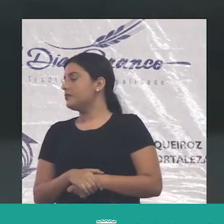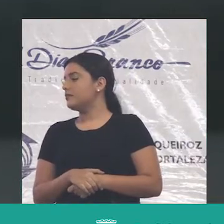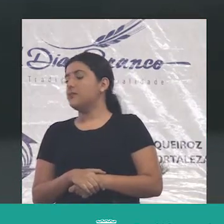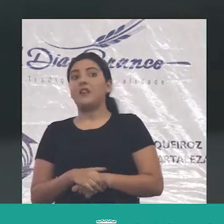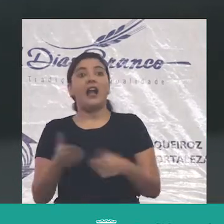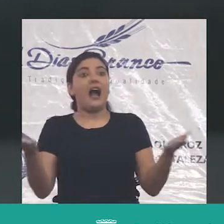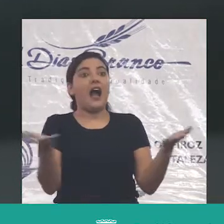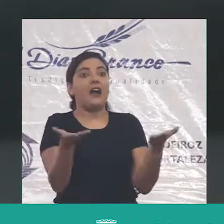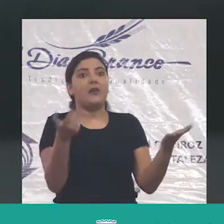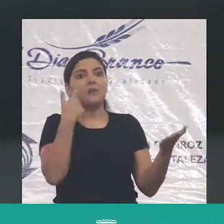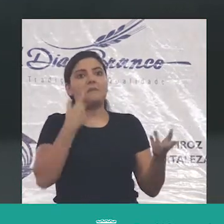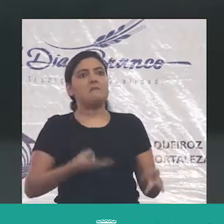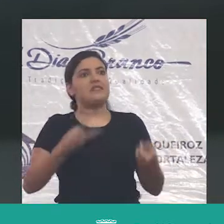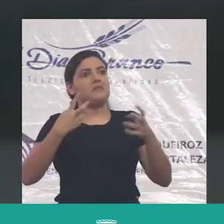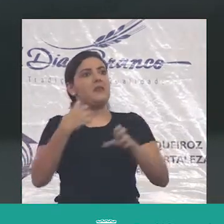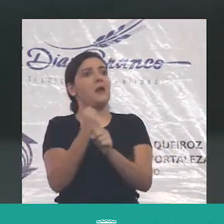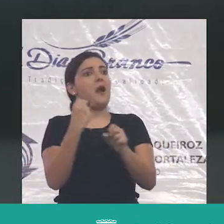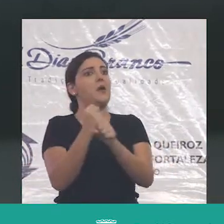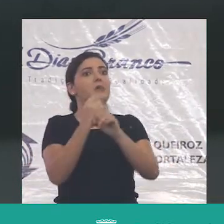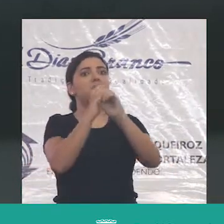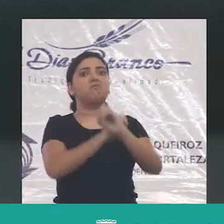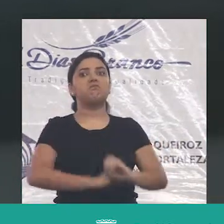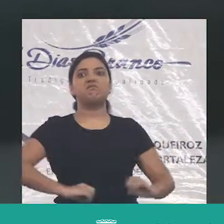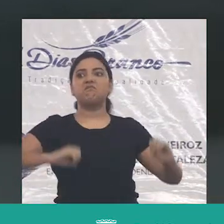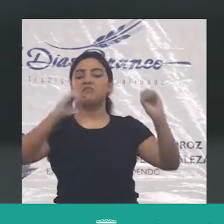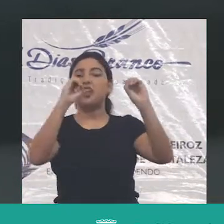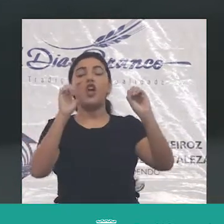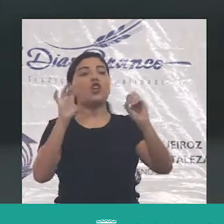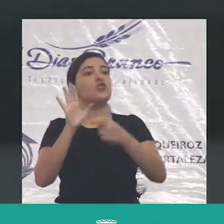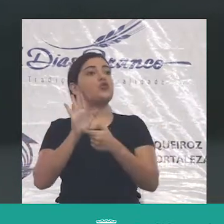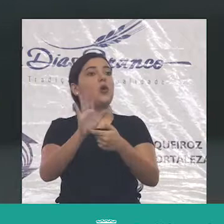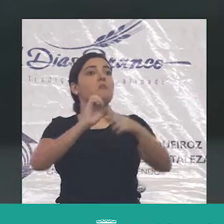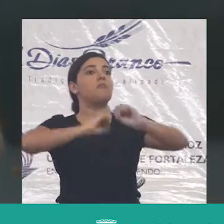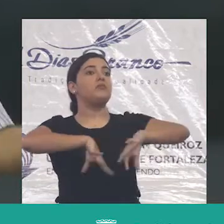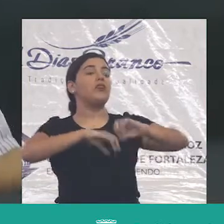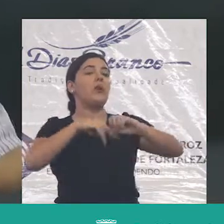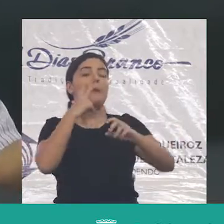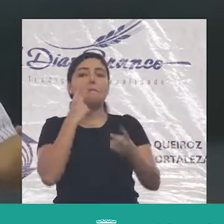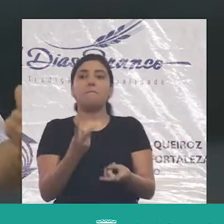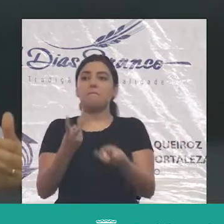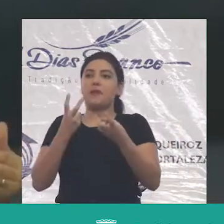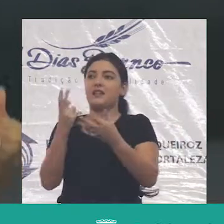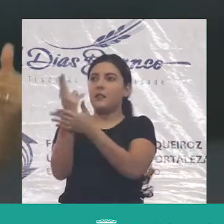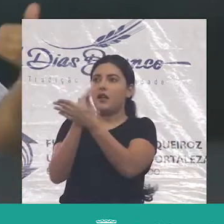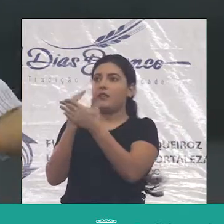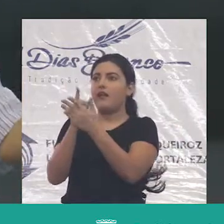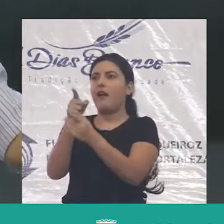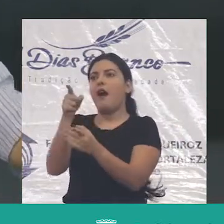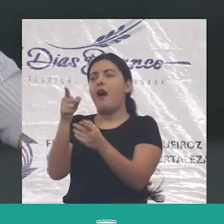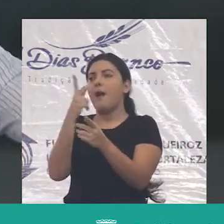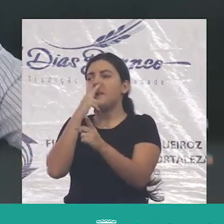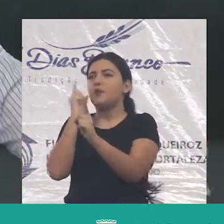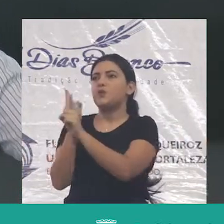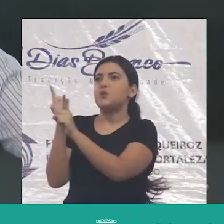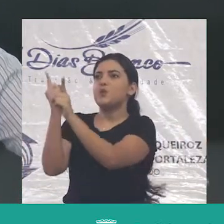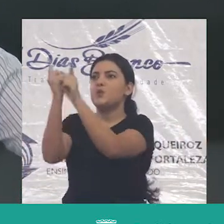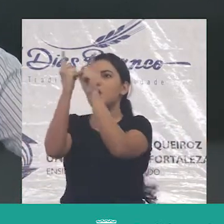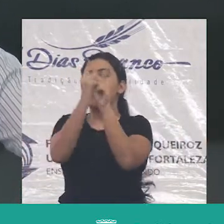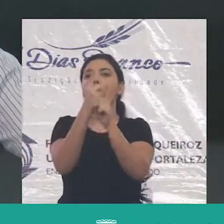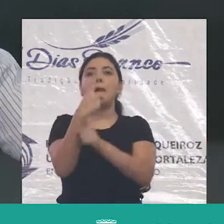conta nenhuma, estão notando? Eu estou até agora só ensinando vocês a olhar para uma figura e enxergar nela um